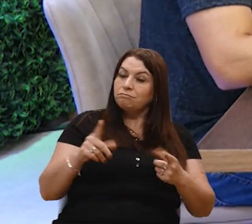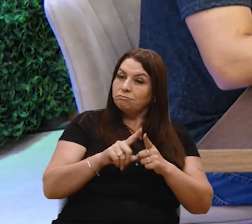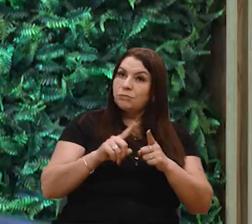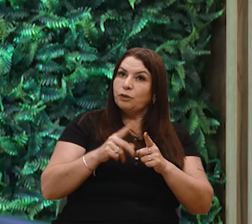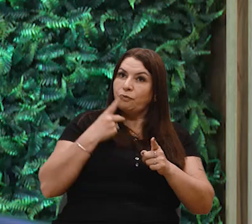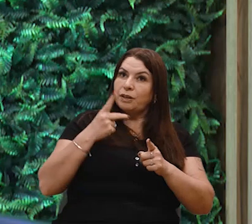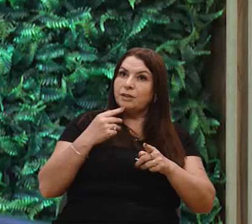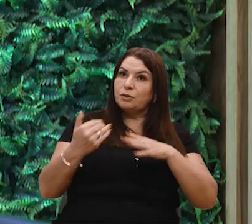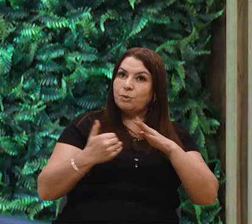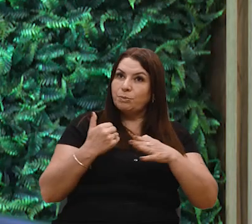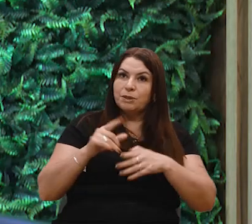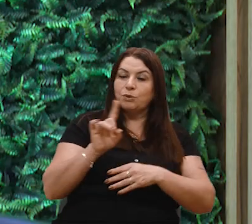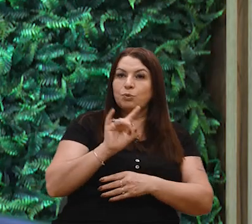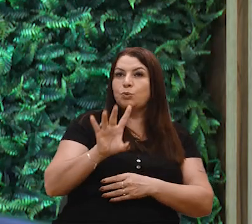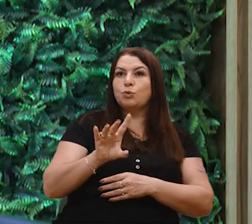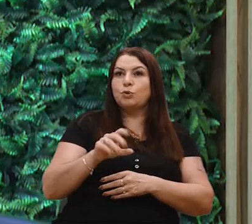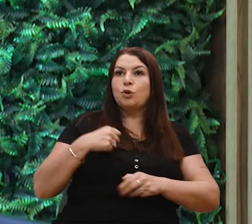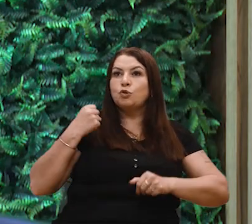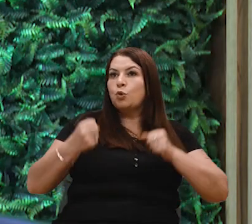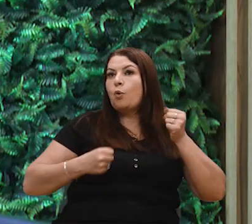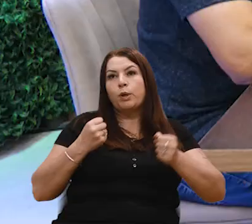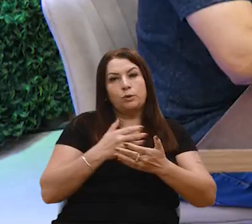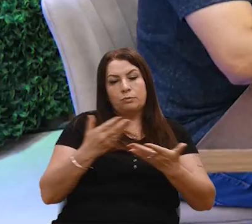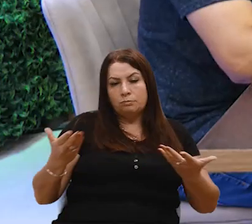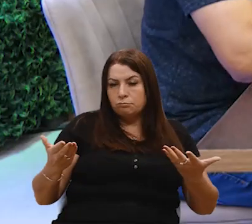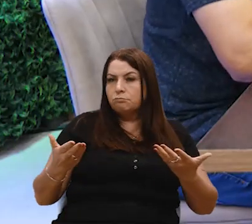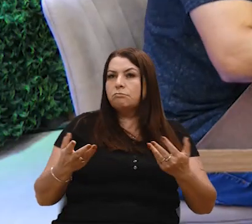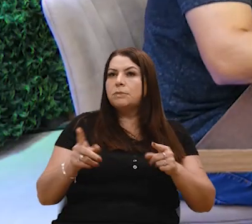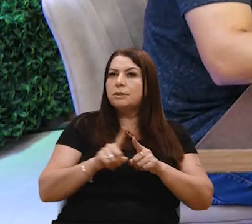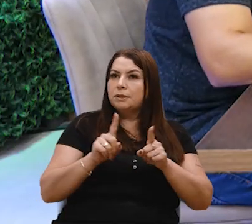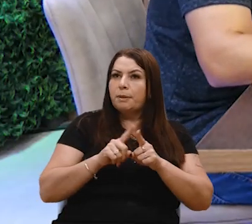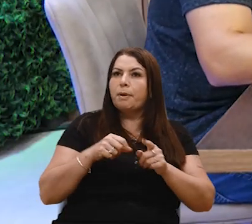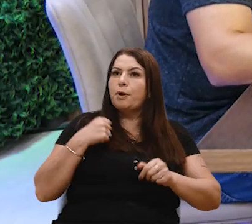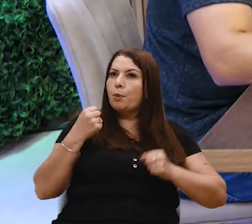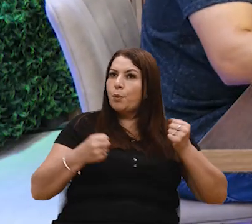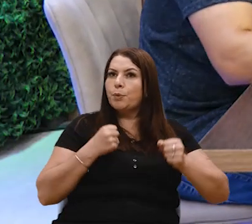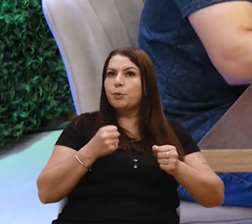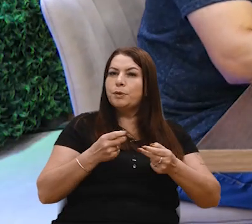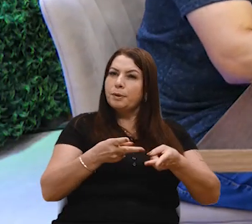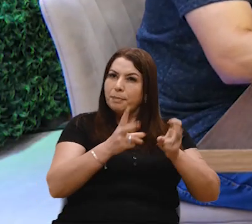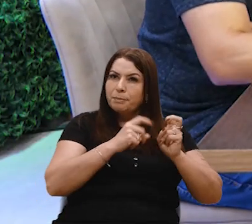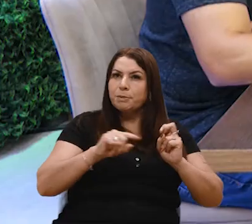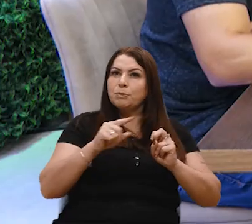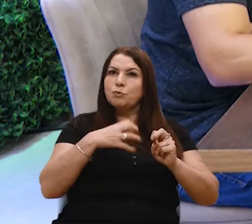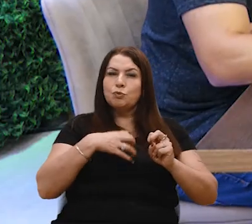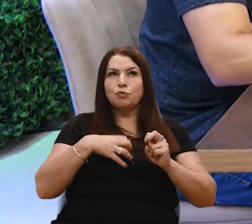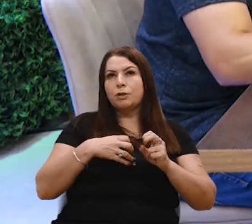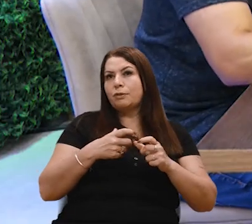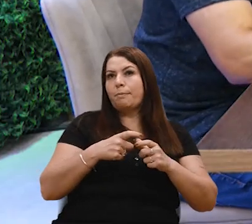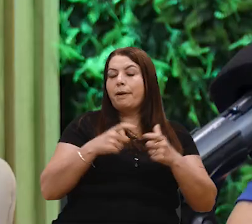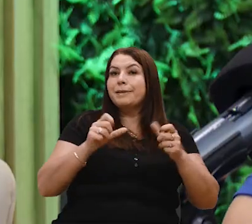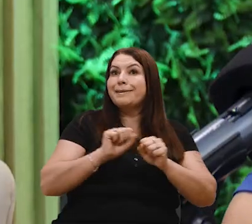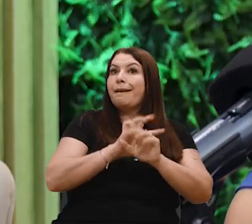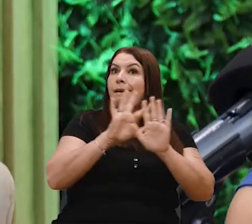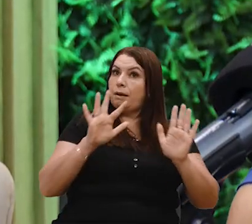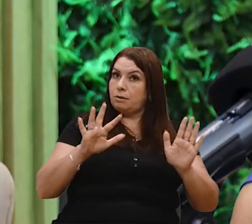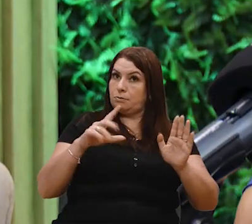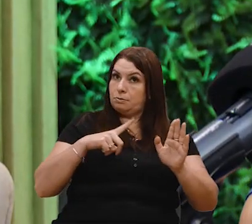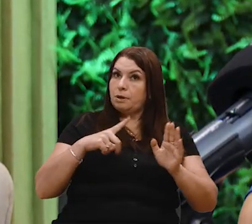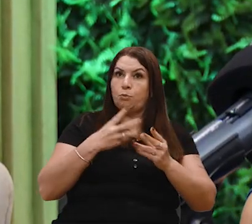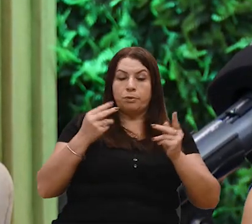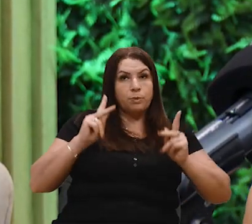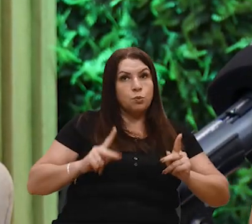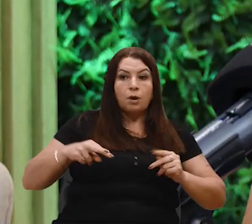quando a gente está falando de mobilidade... E não só de corredores, né? É que o corredor nós identificamos de uma forma muito mais